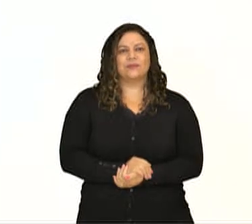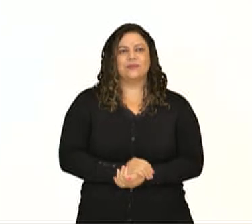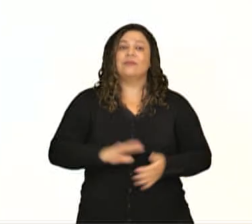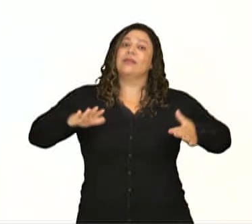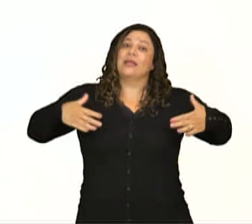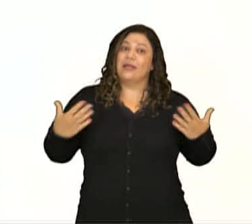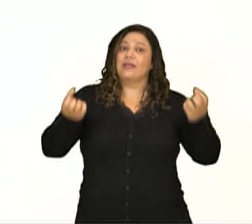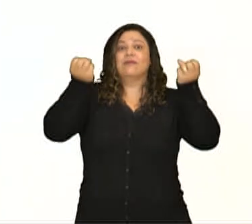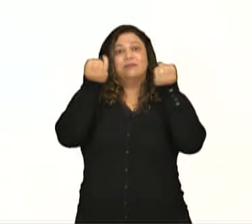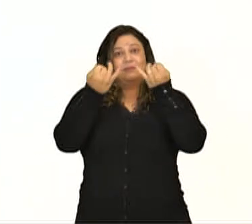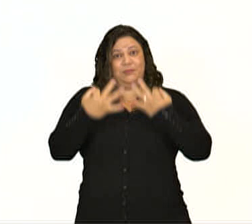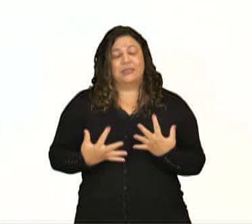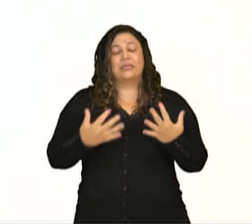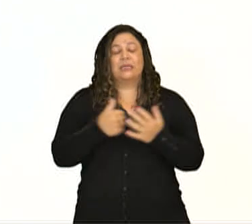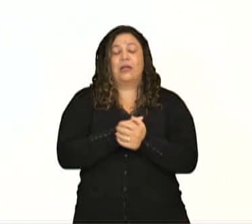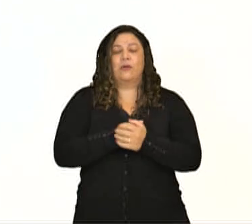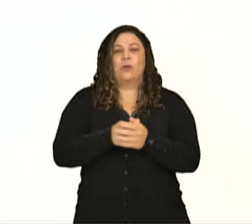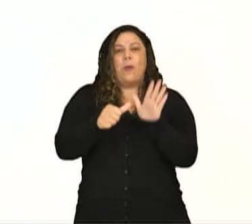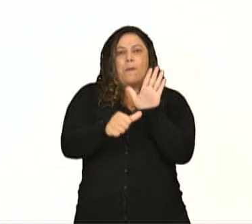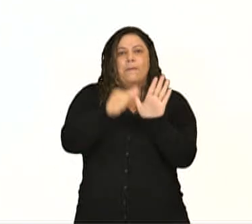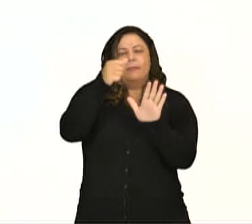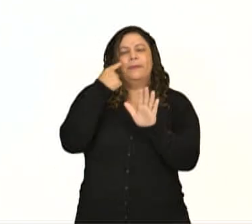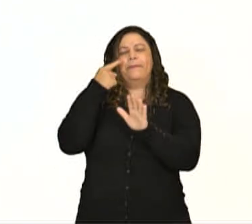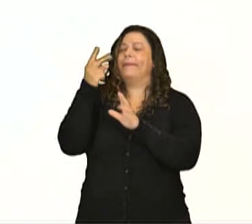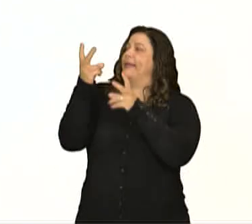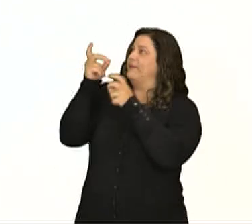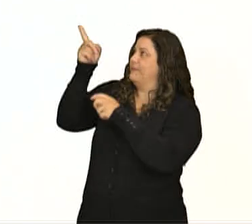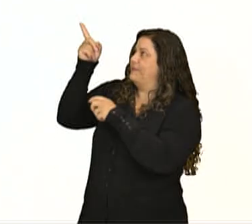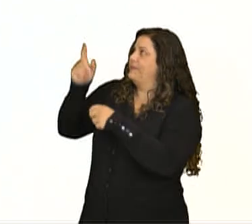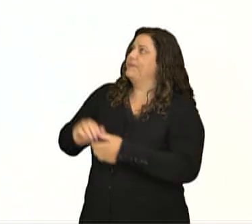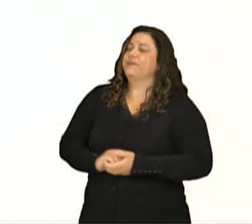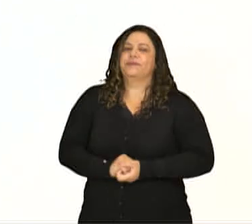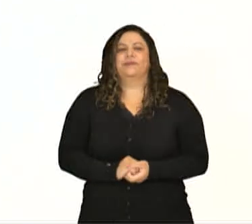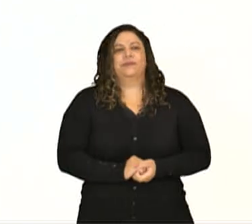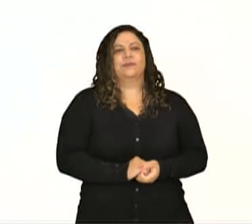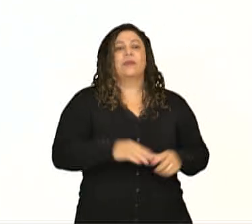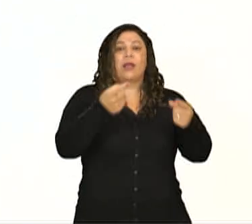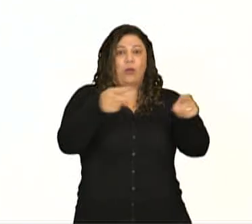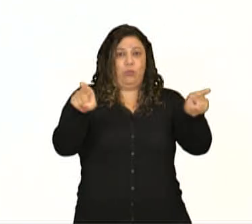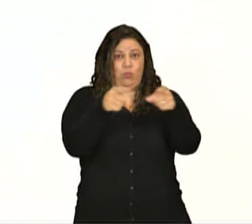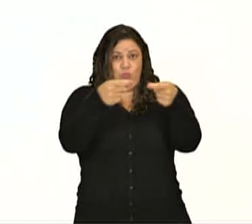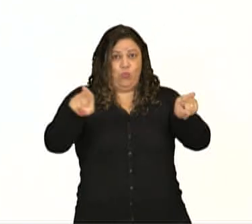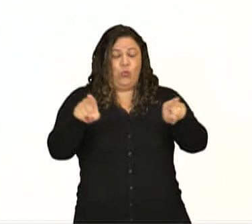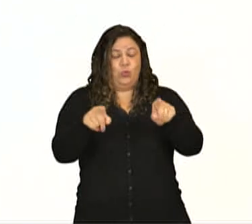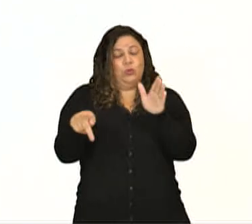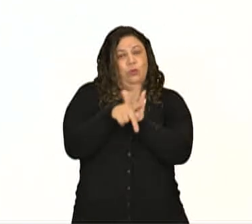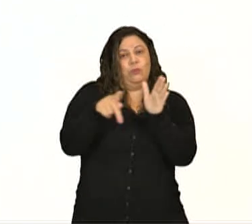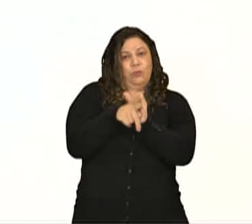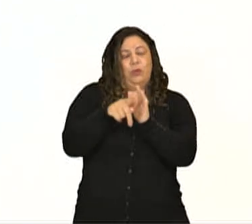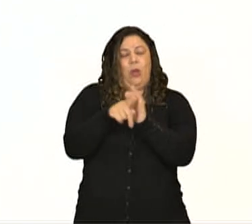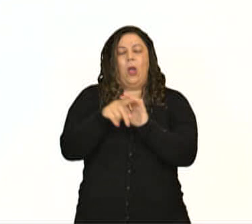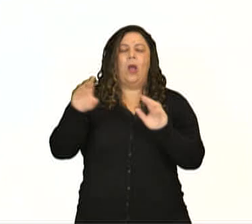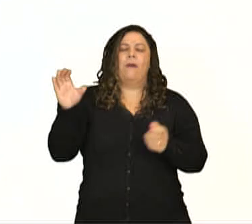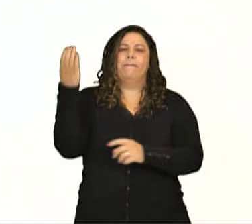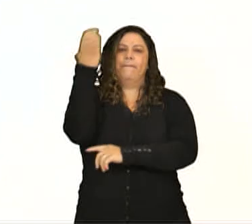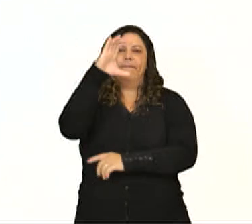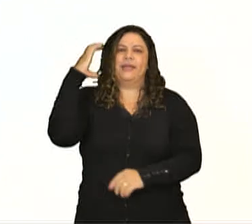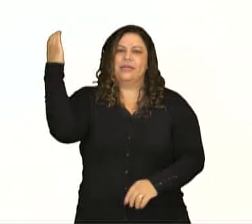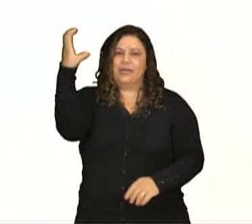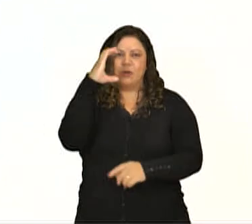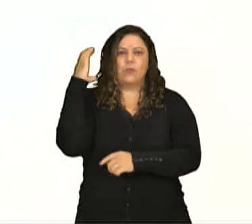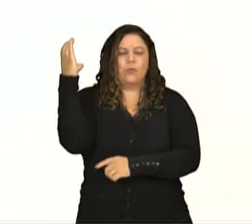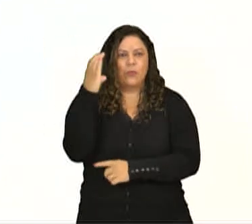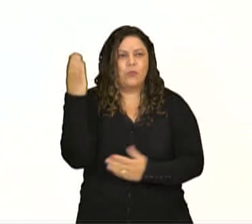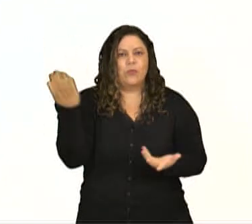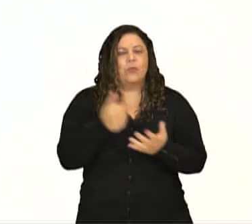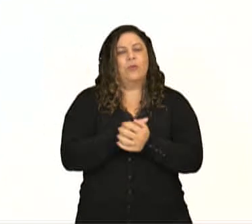Então, vamos falar um pouquinho desse primeiro ritmo, a cumbia. É uma música típica da Colômbia, ela surgiu na região norte do país,